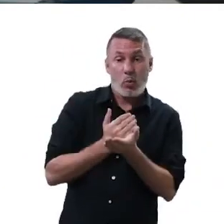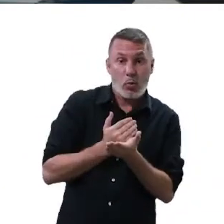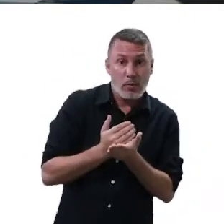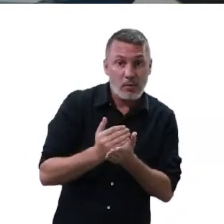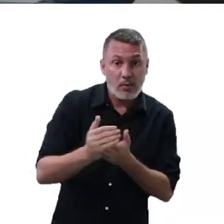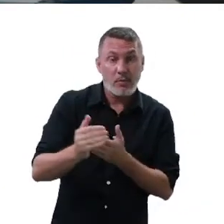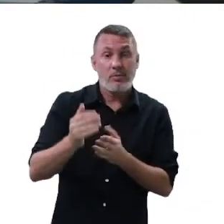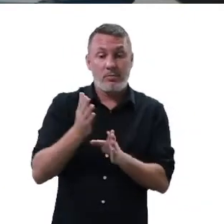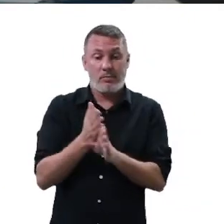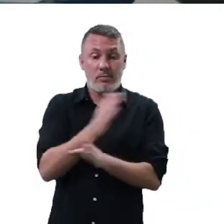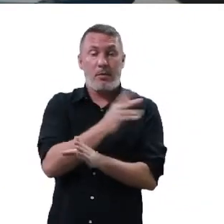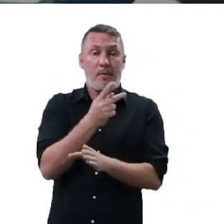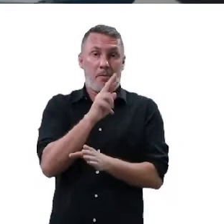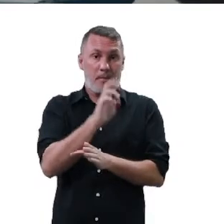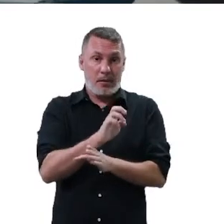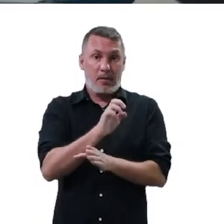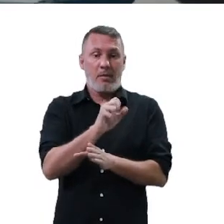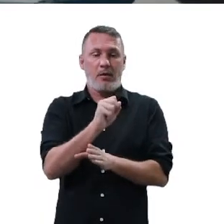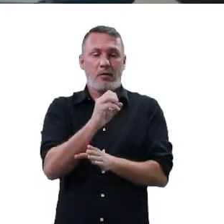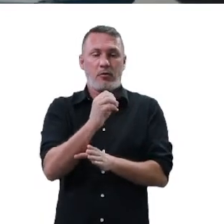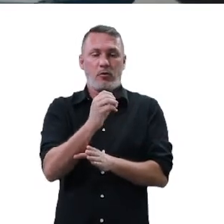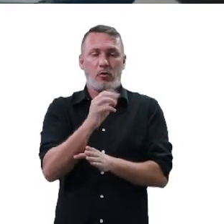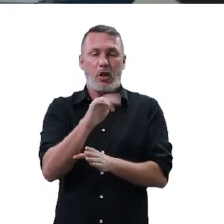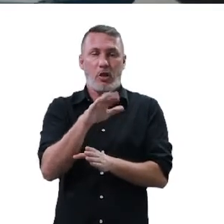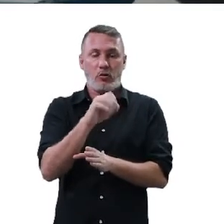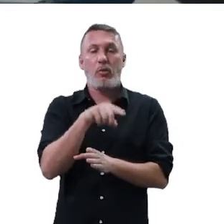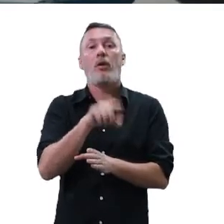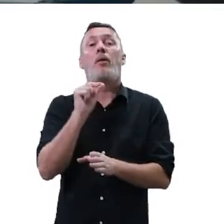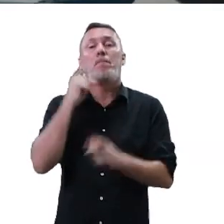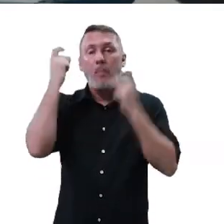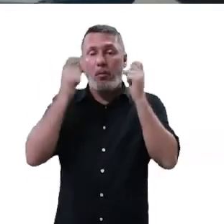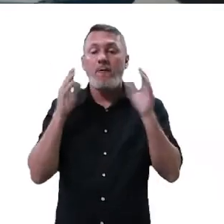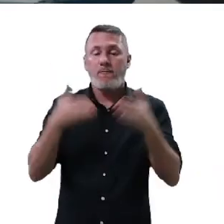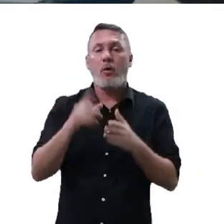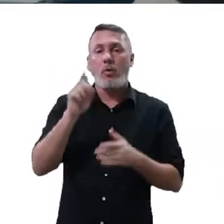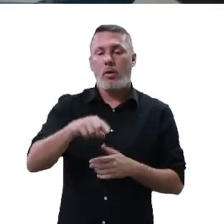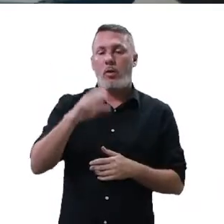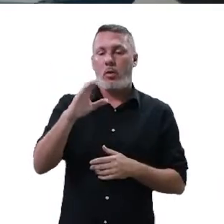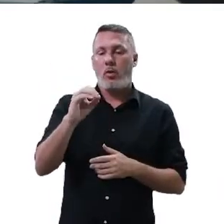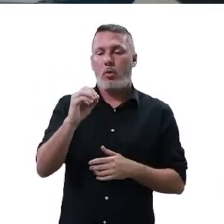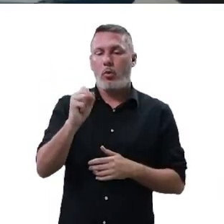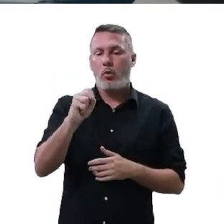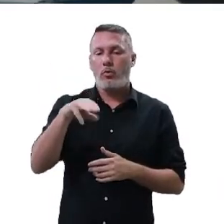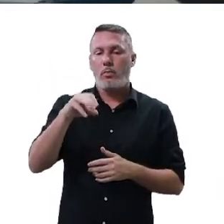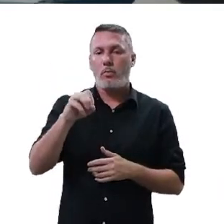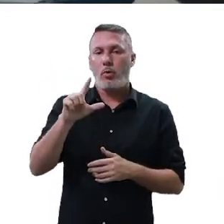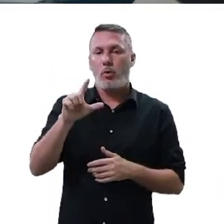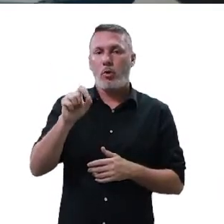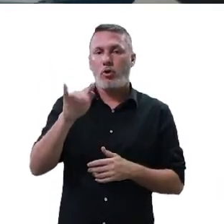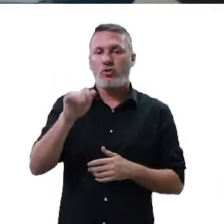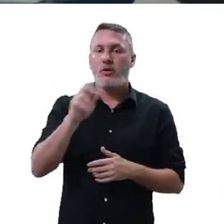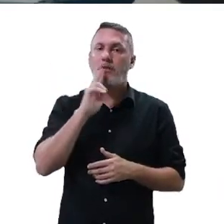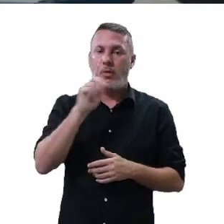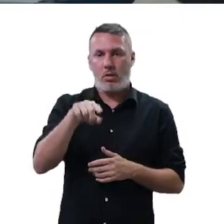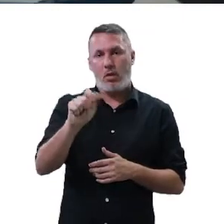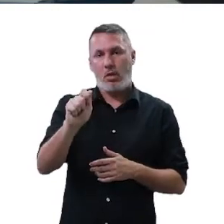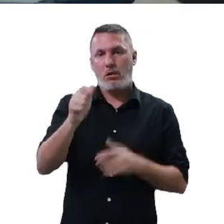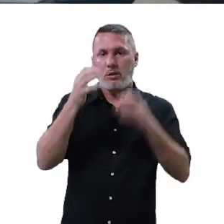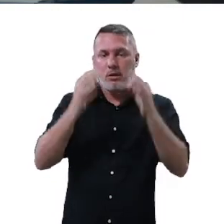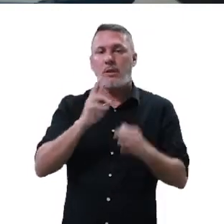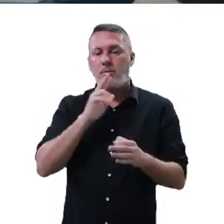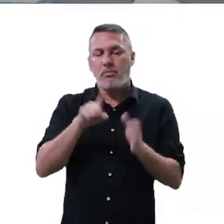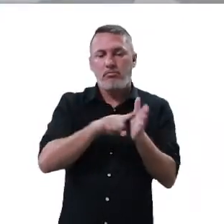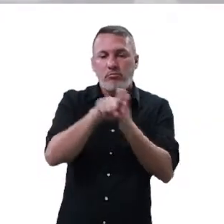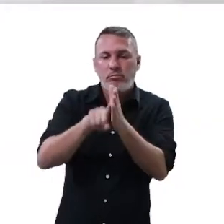preocupação dos filósofos pré-socráticos era a cosmologia. A alternativa A, portanto,